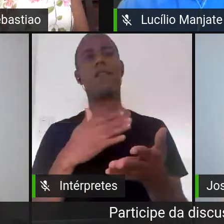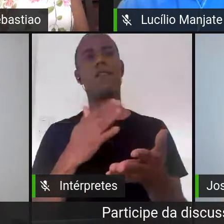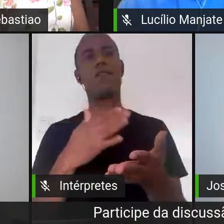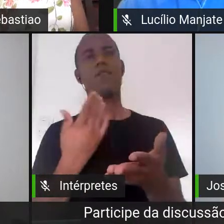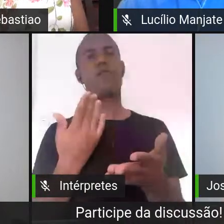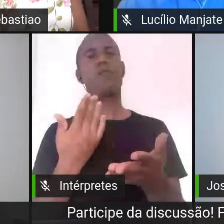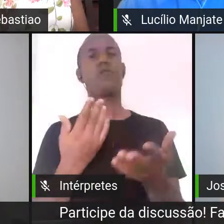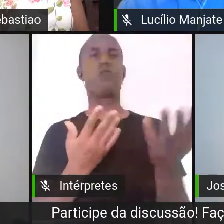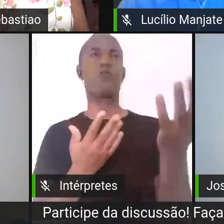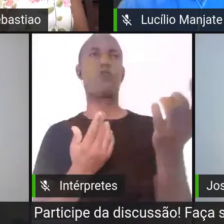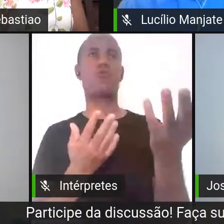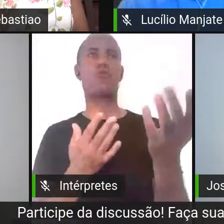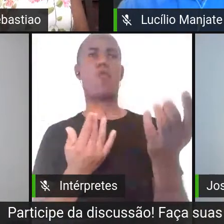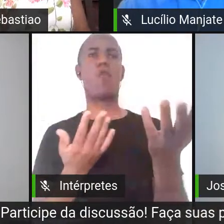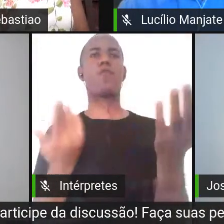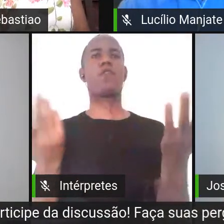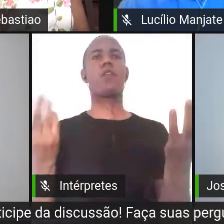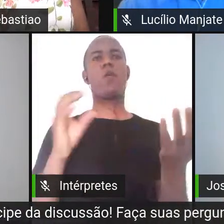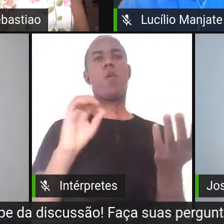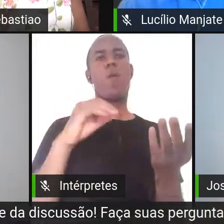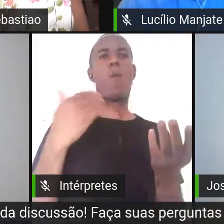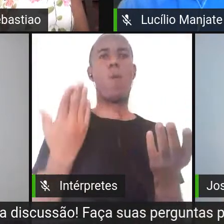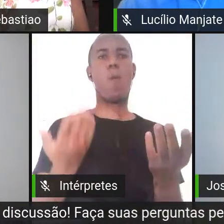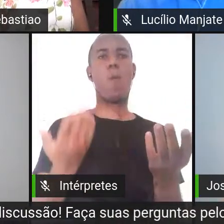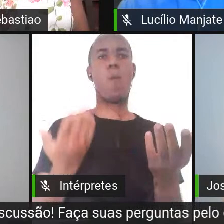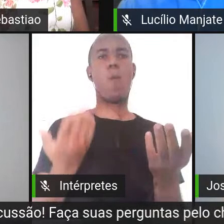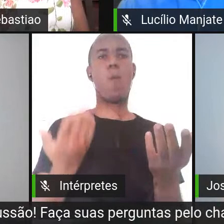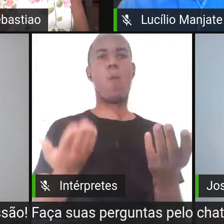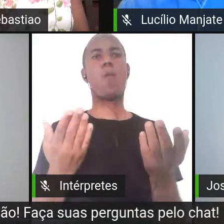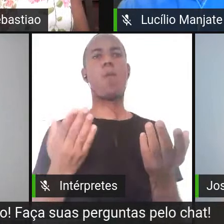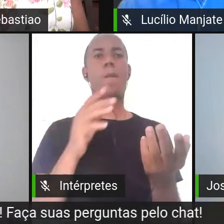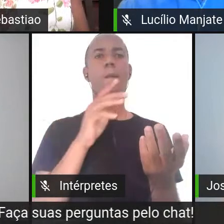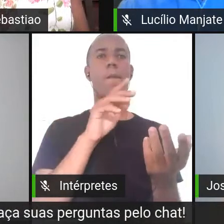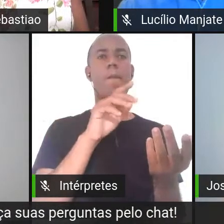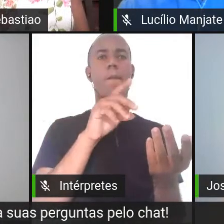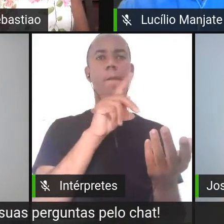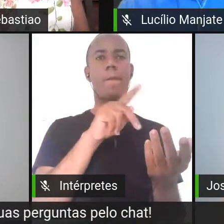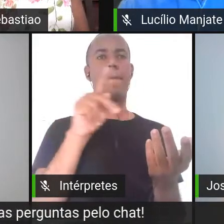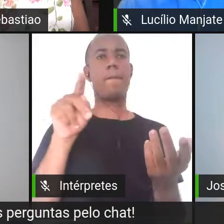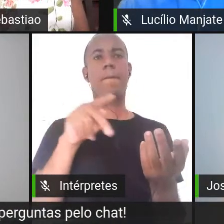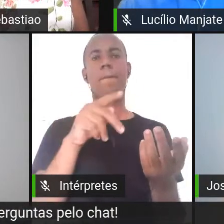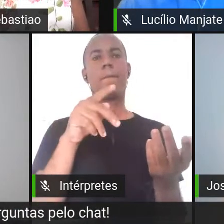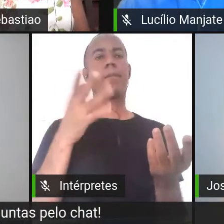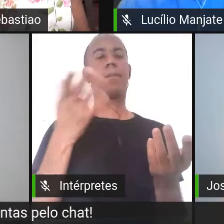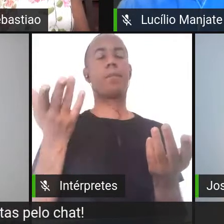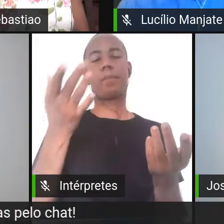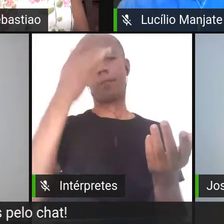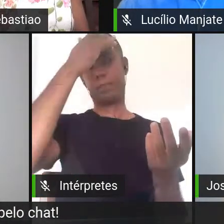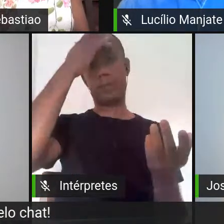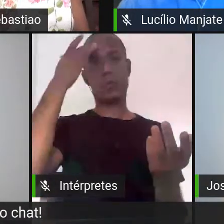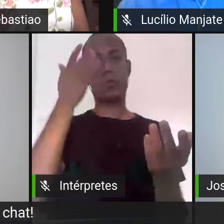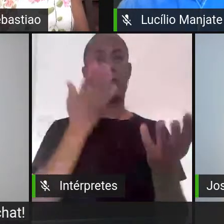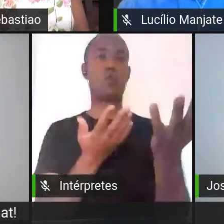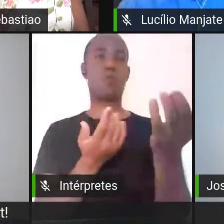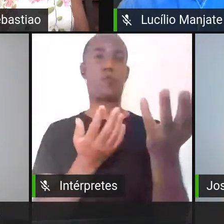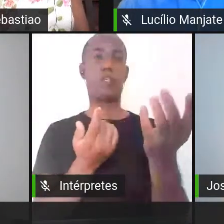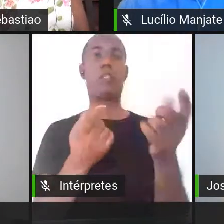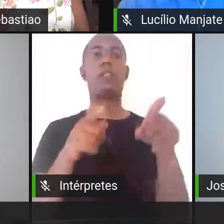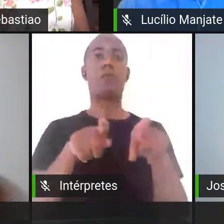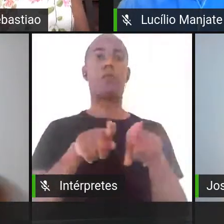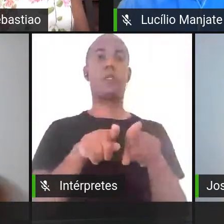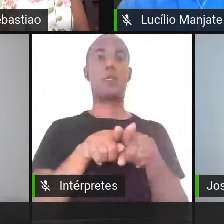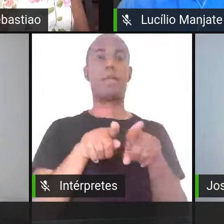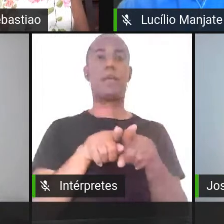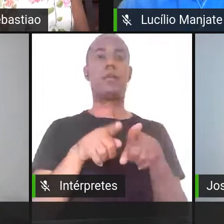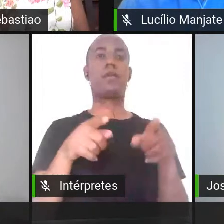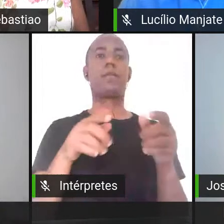algo que trespassa a categoria infanto-juvenil e é realmente uma questão de olharmos para todo o mercado literário